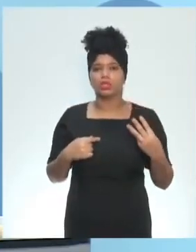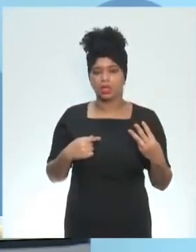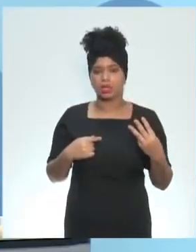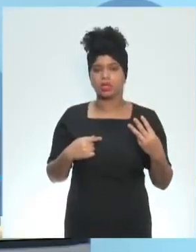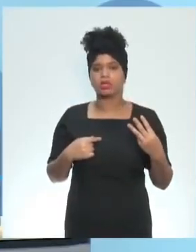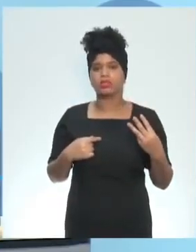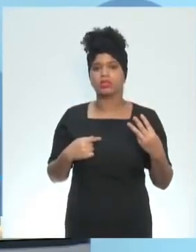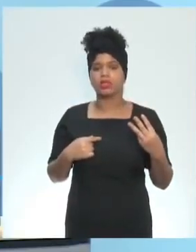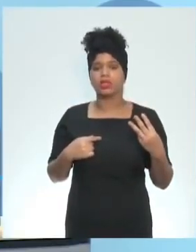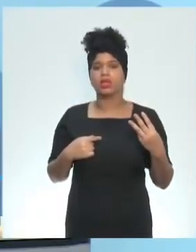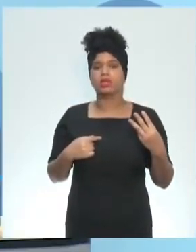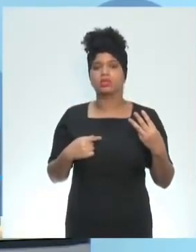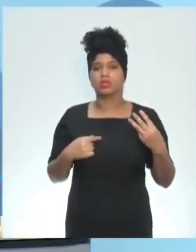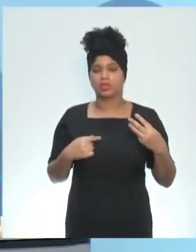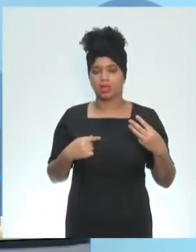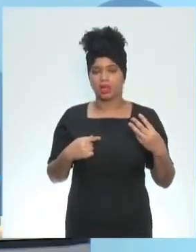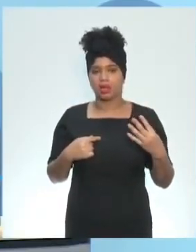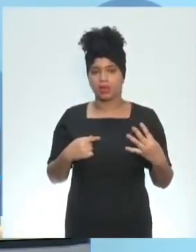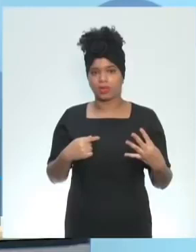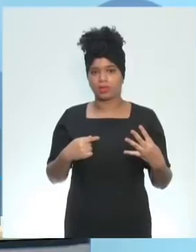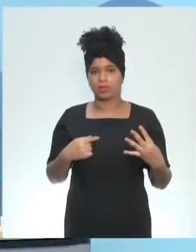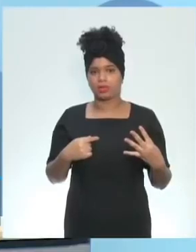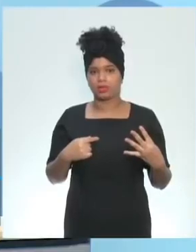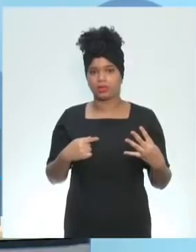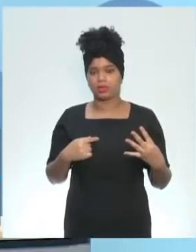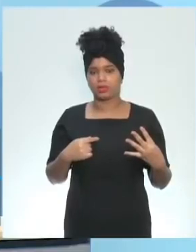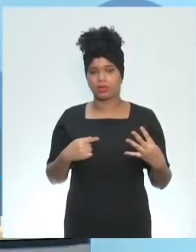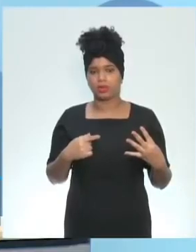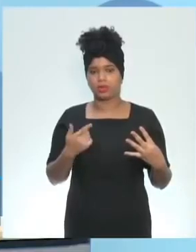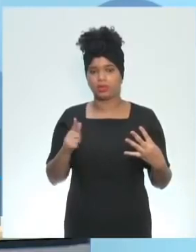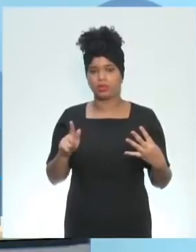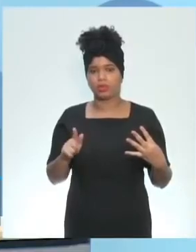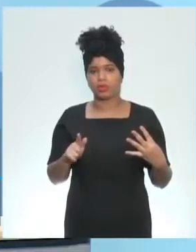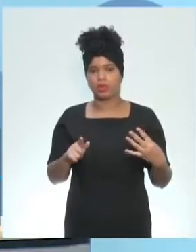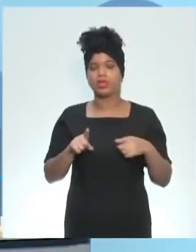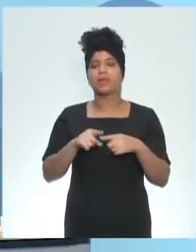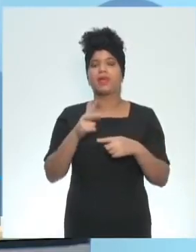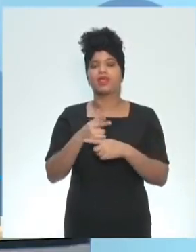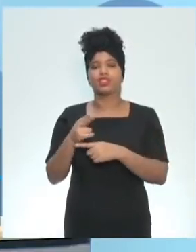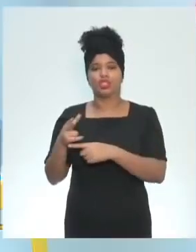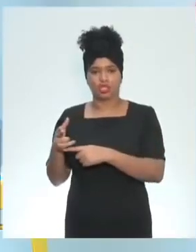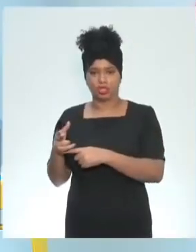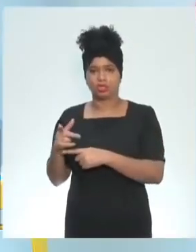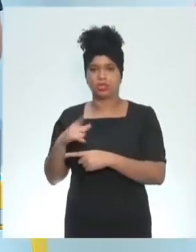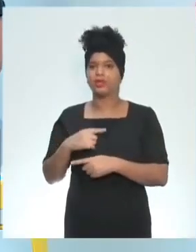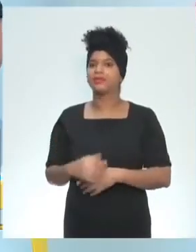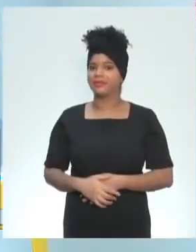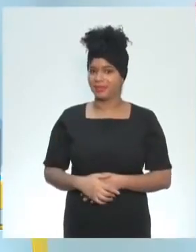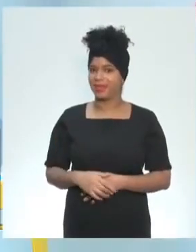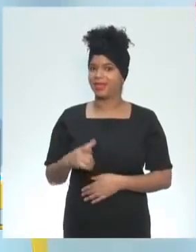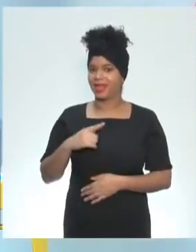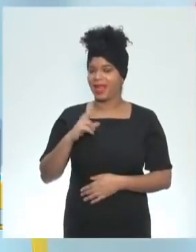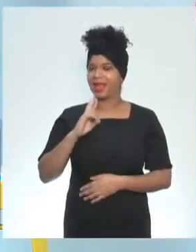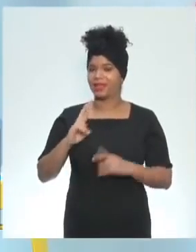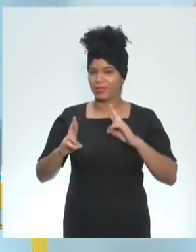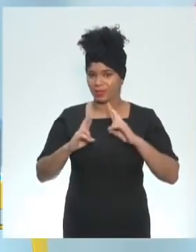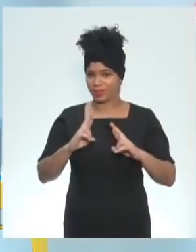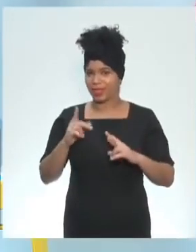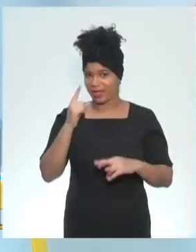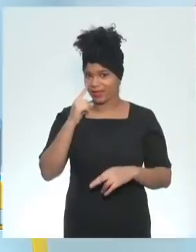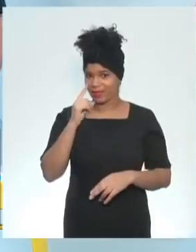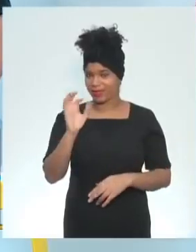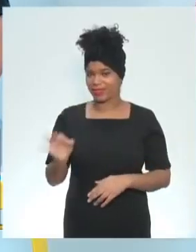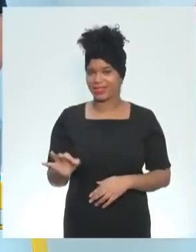sound for you Miss in Five e editing o verniz Então temos aí uma resposta já